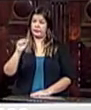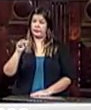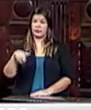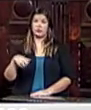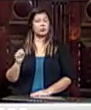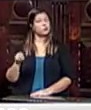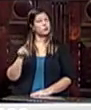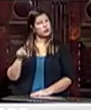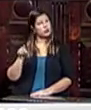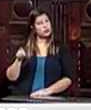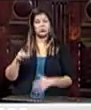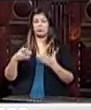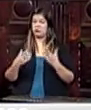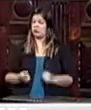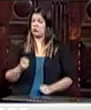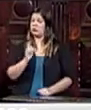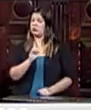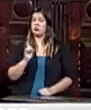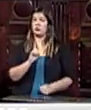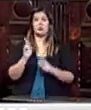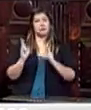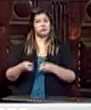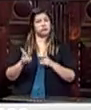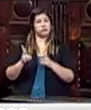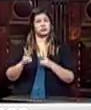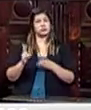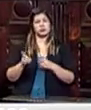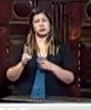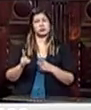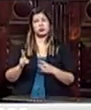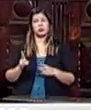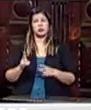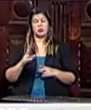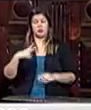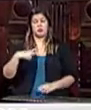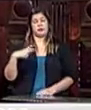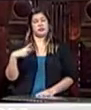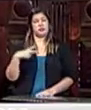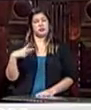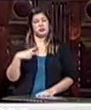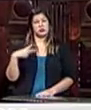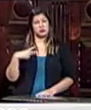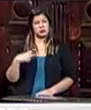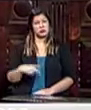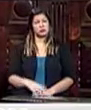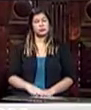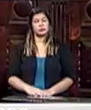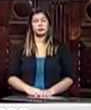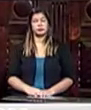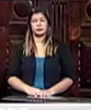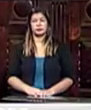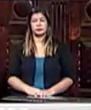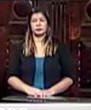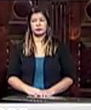favorável à continuidade das privatizações.